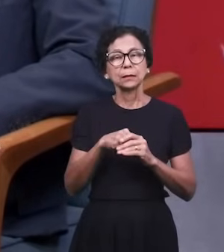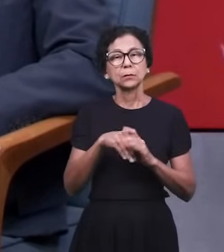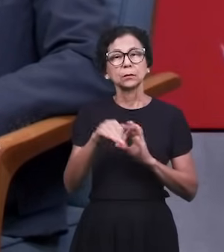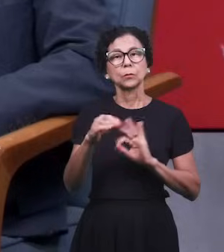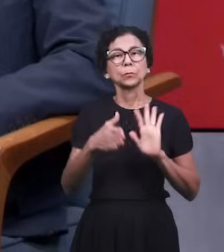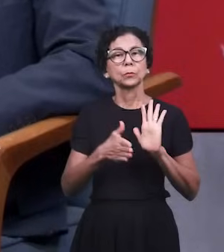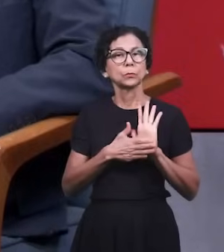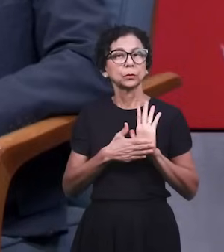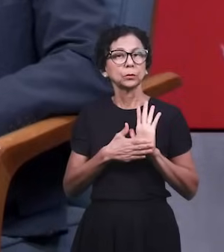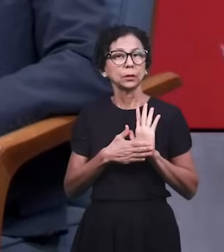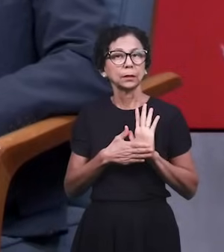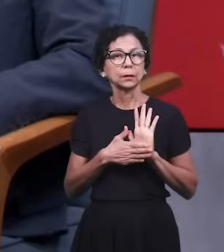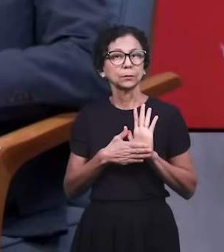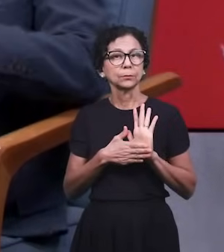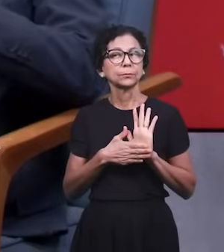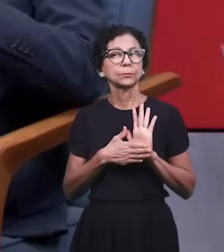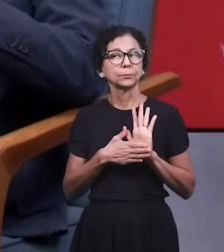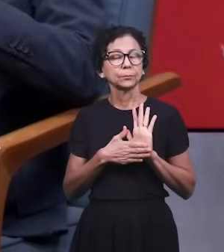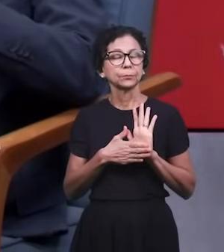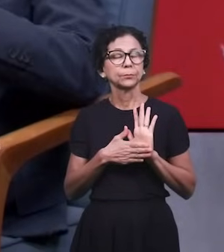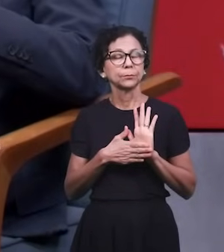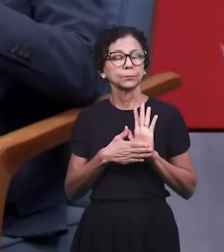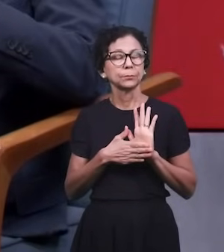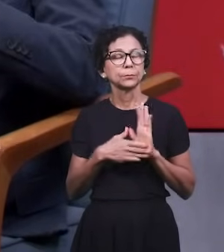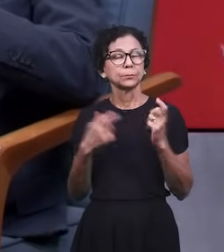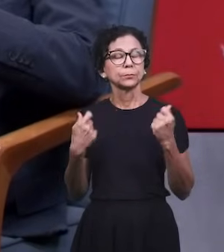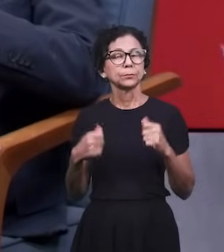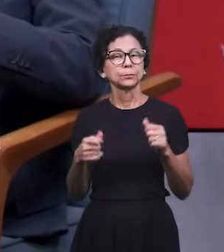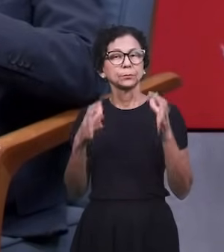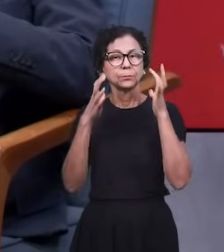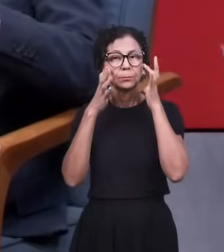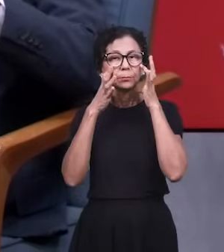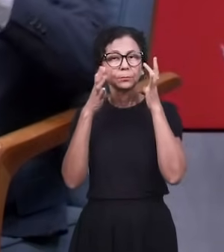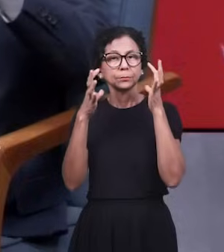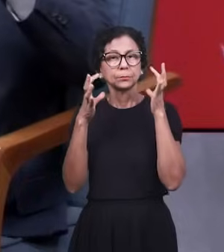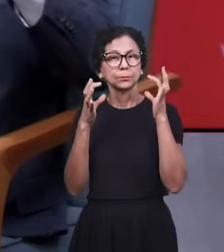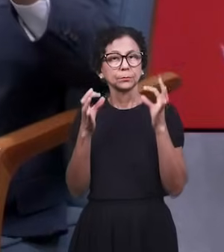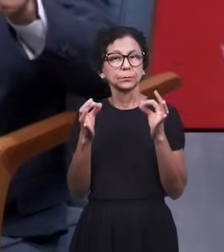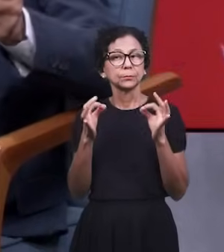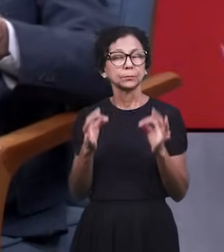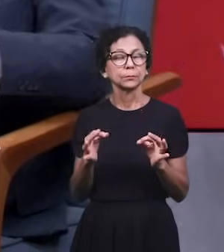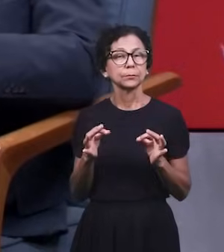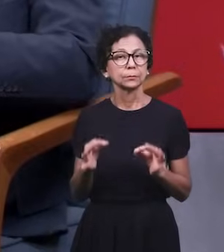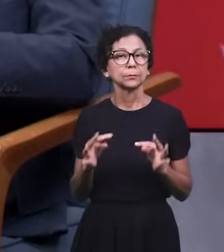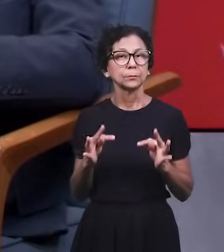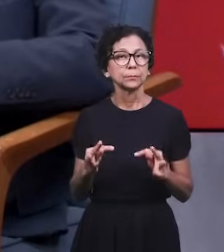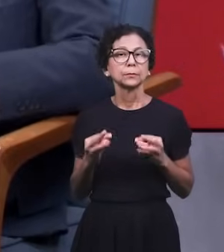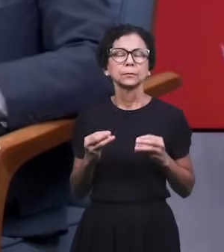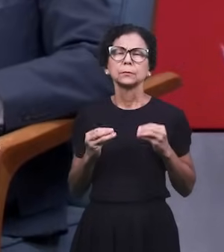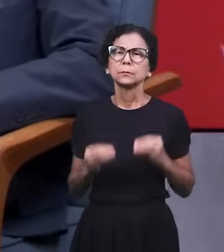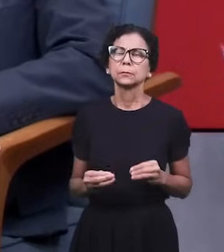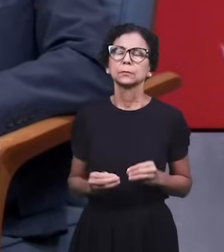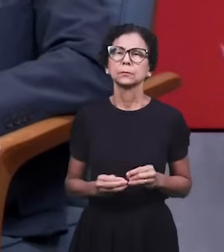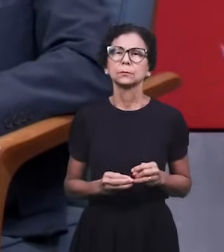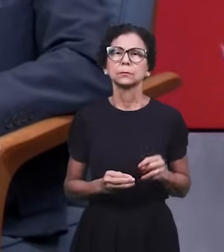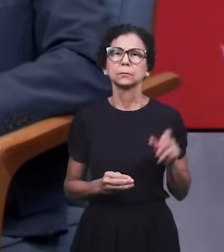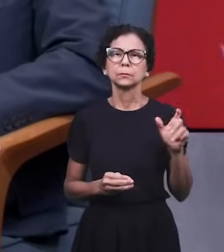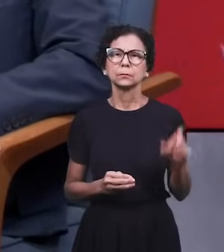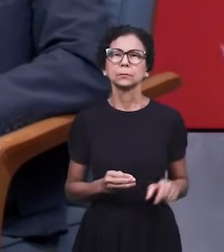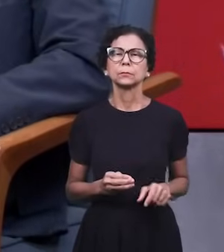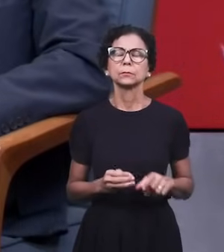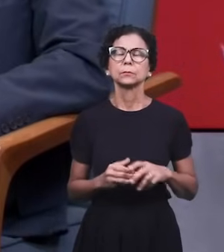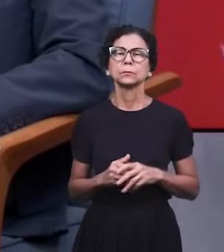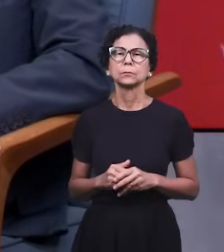muito atentos a isso. A cura de Naamã e tudo isso que aconteceu em torno